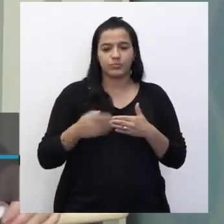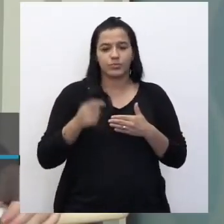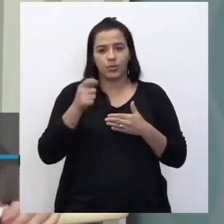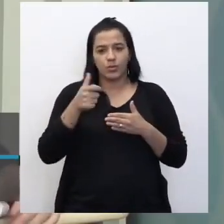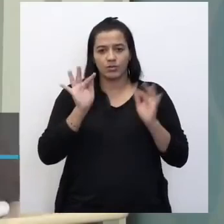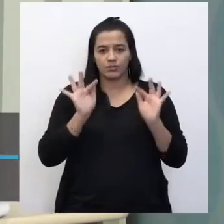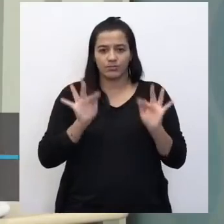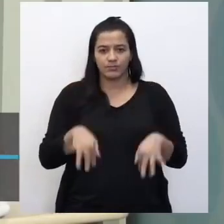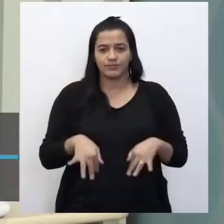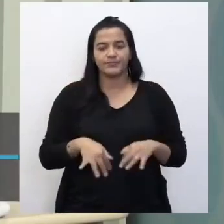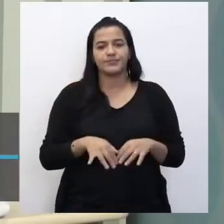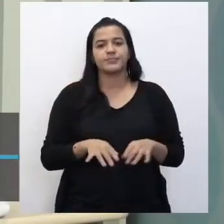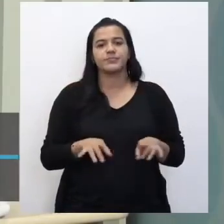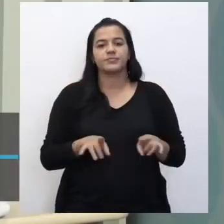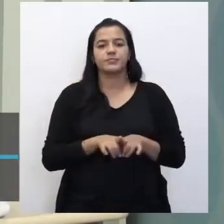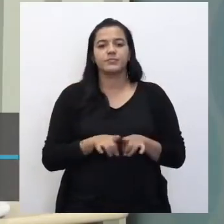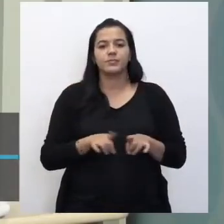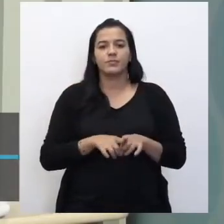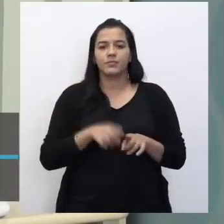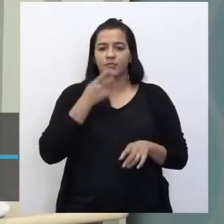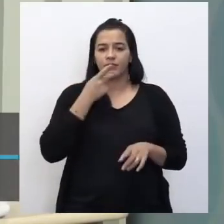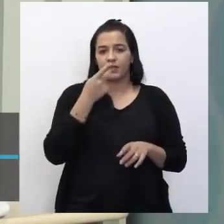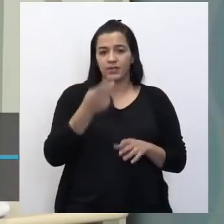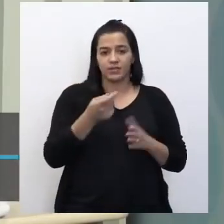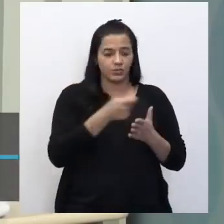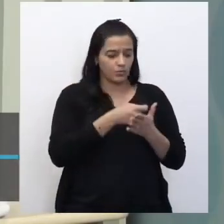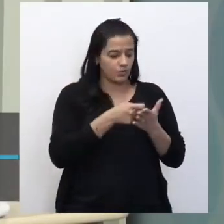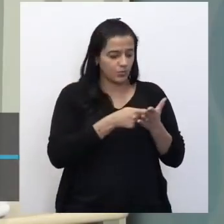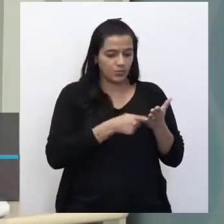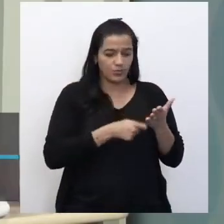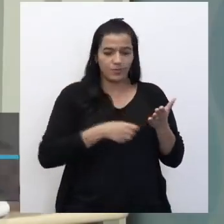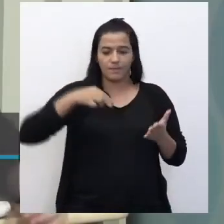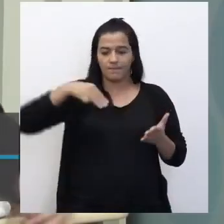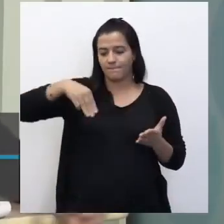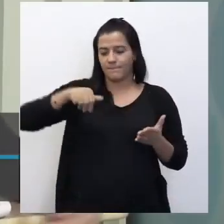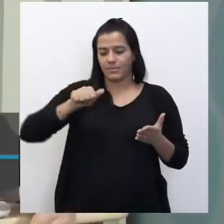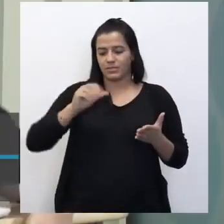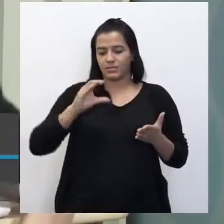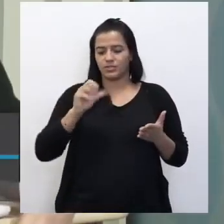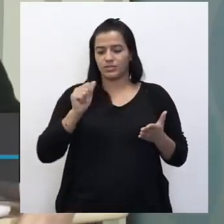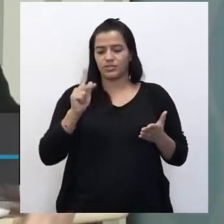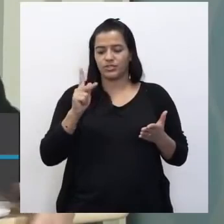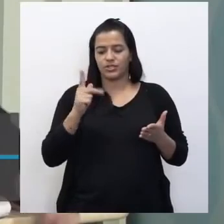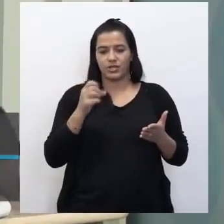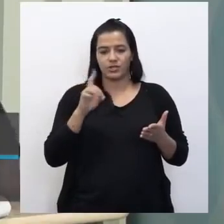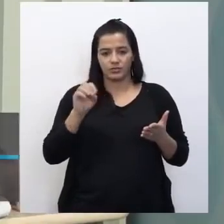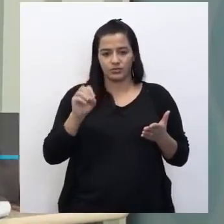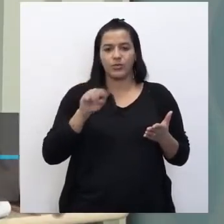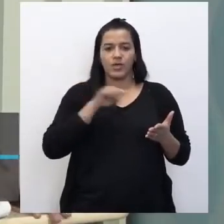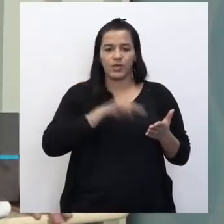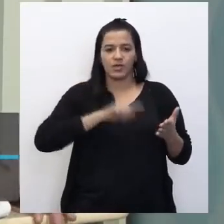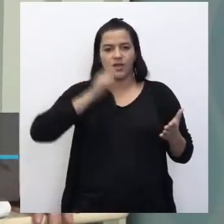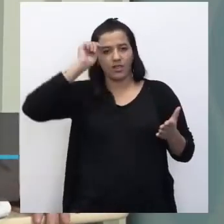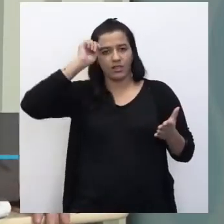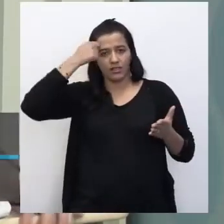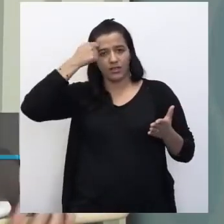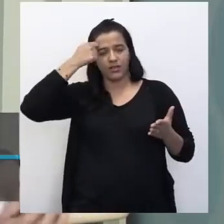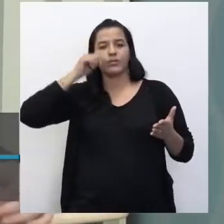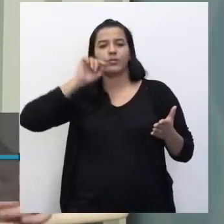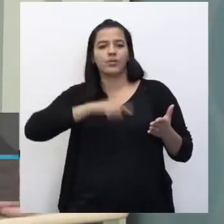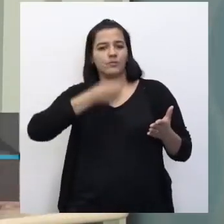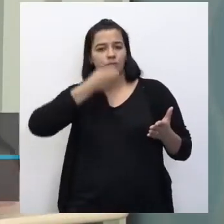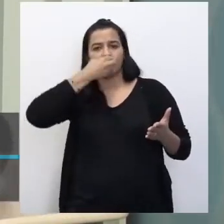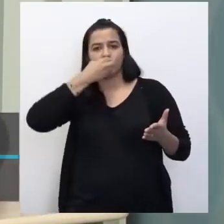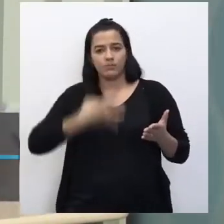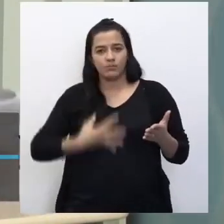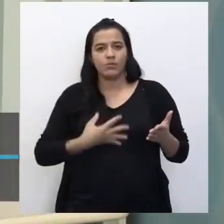de Machado de Assis, grande autor negro do nosso país. Eu gostaria de colocar na tela